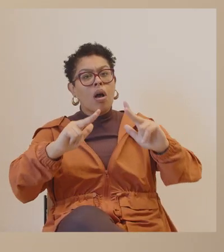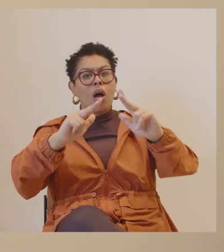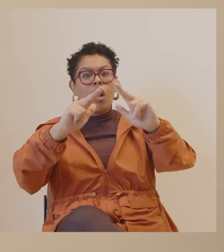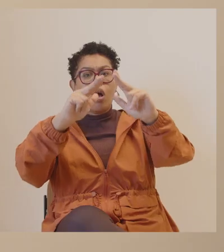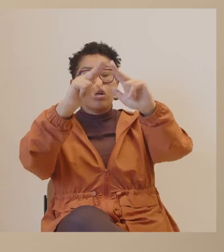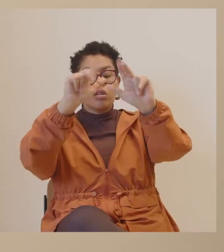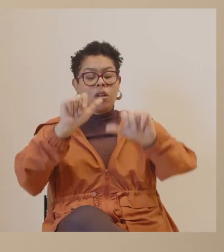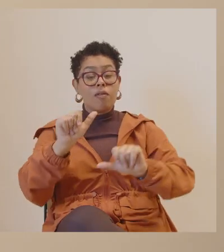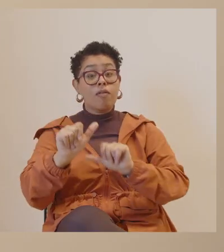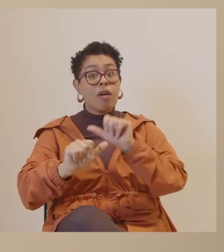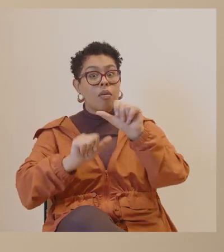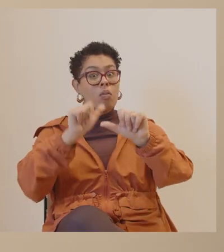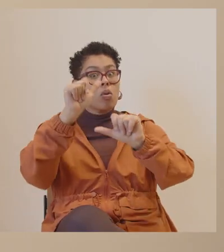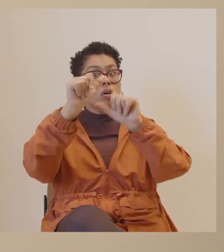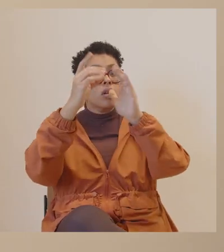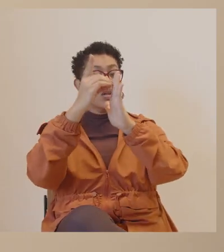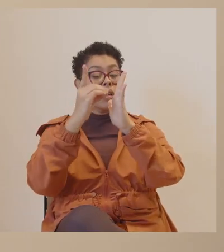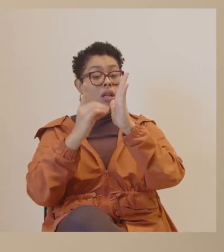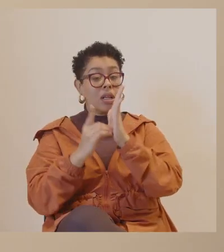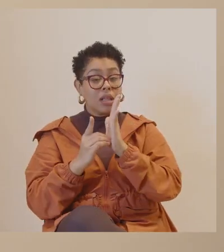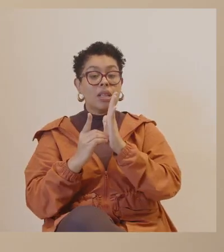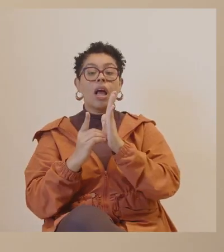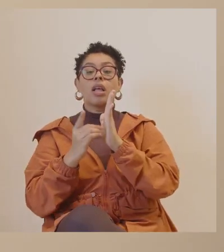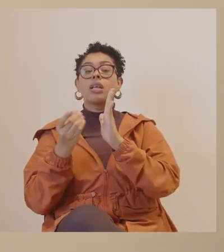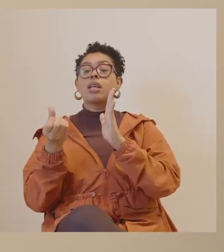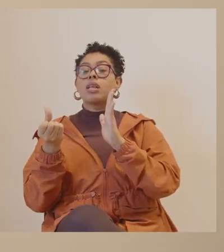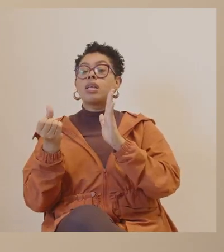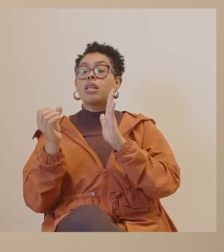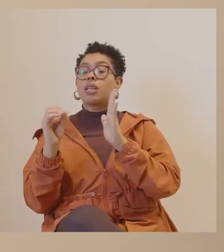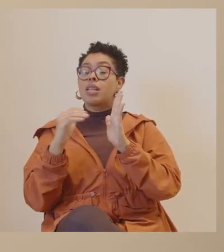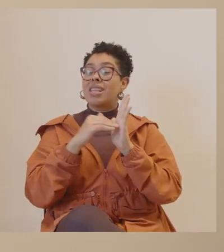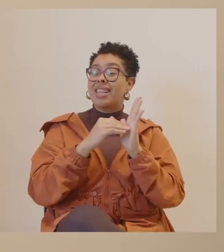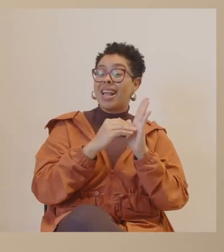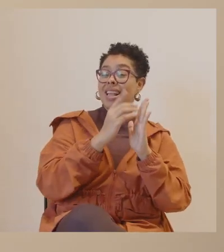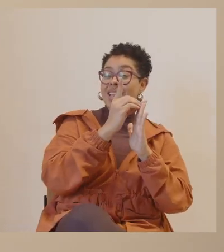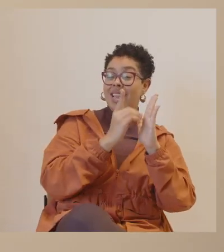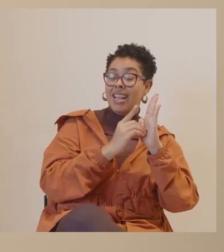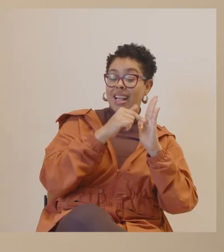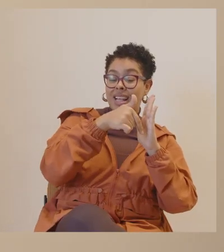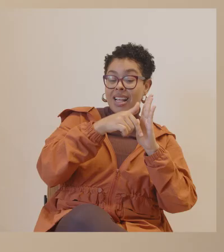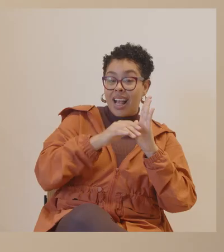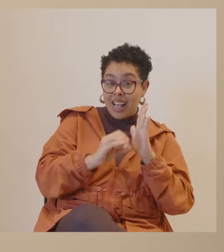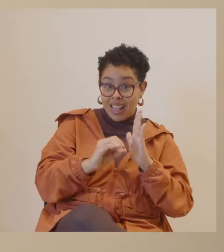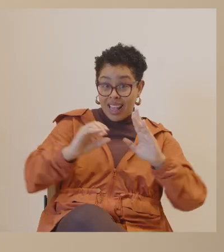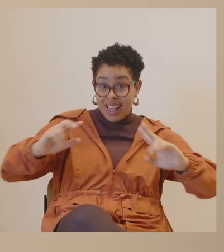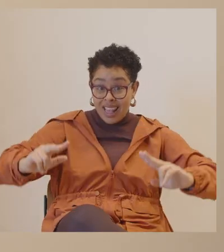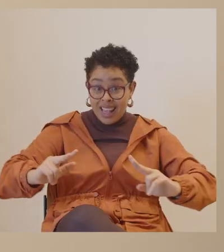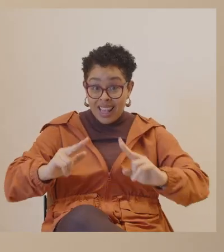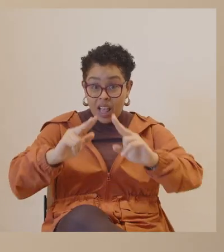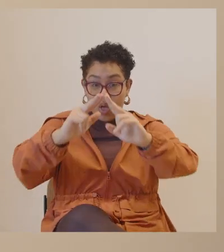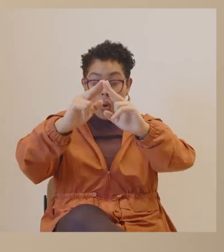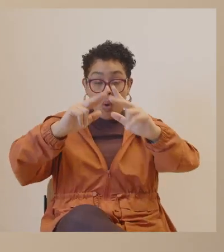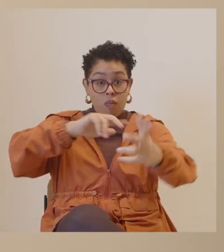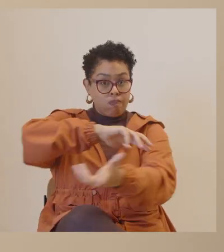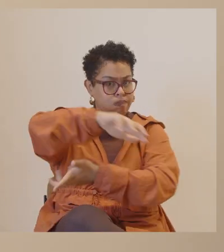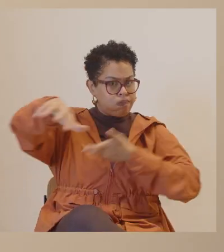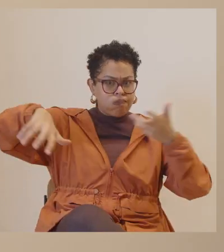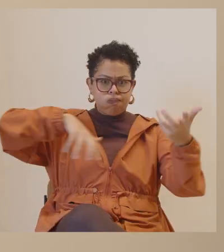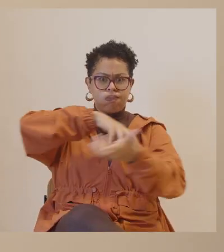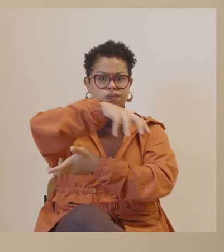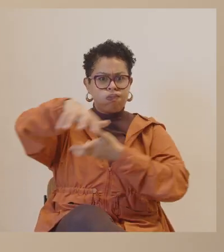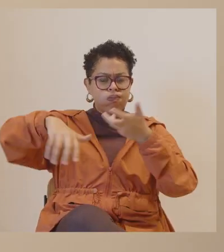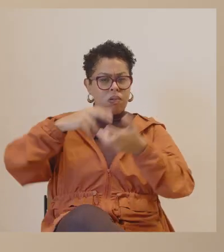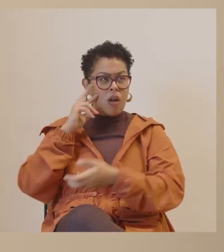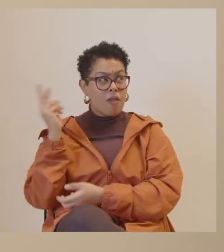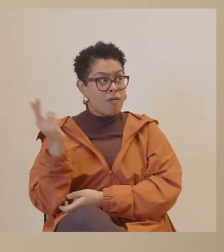Estou dizendo isso porque, entre 1860 e 1870, Paris passou por uma verdadeira revolução. Aquilo que a gente está